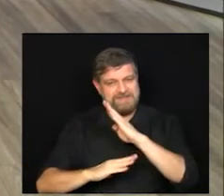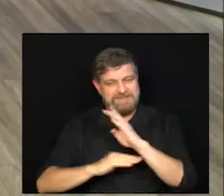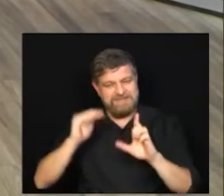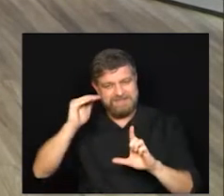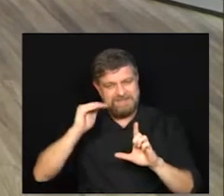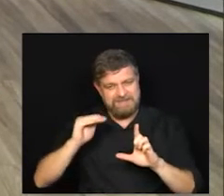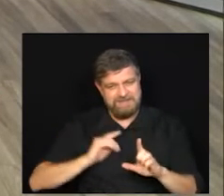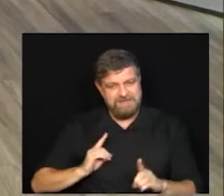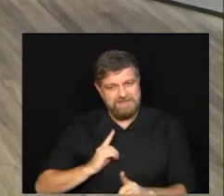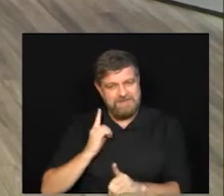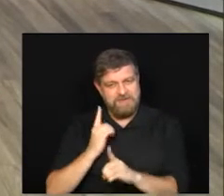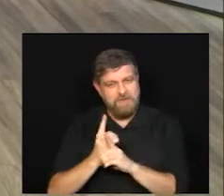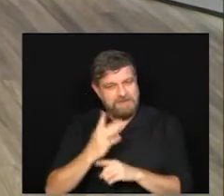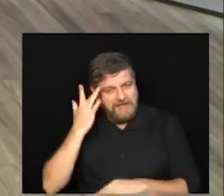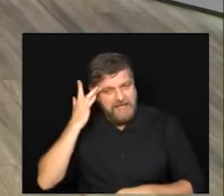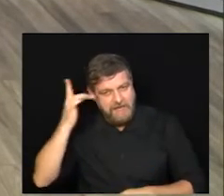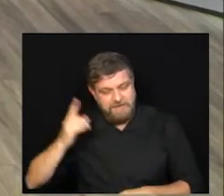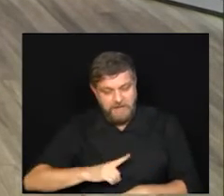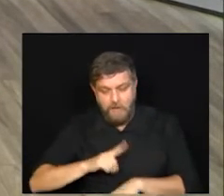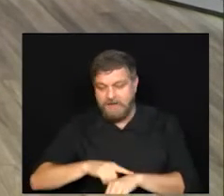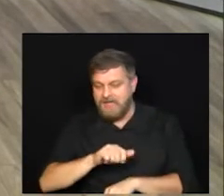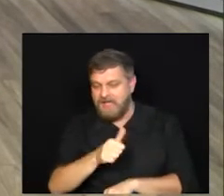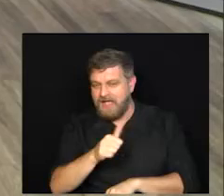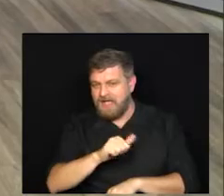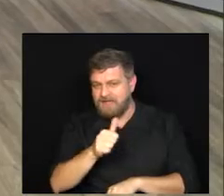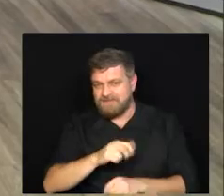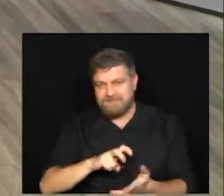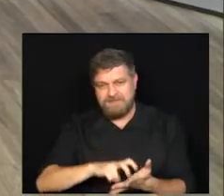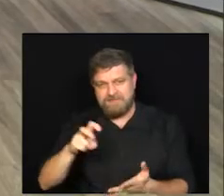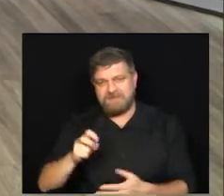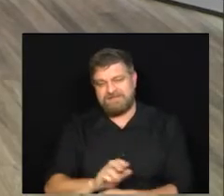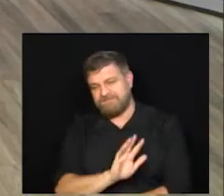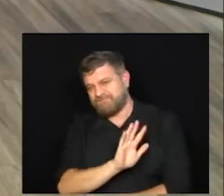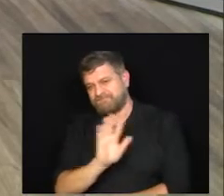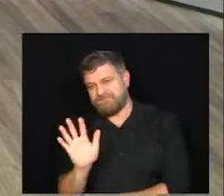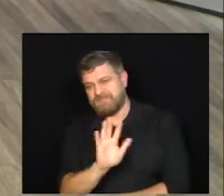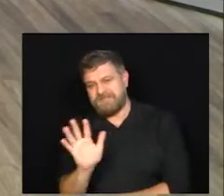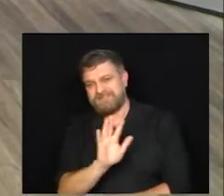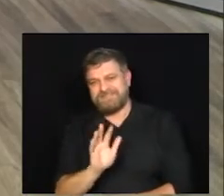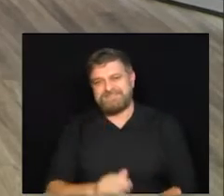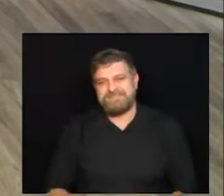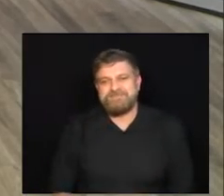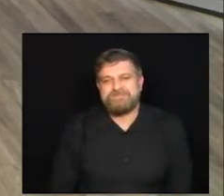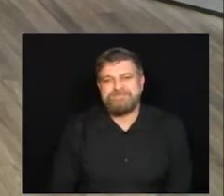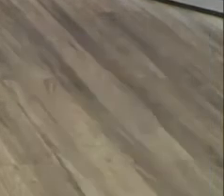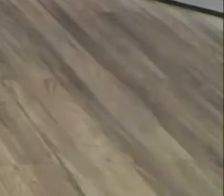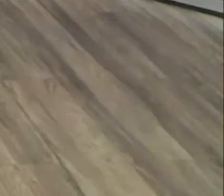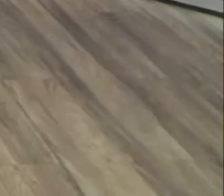Campinas e nos vemos amanhã às 11 horas da manhã. Até lá, tchau, tchau.